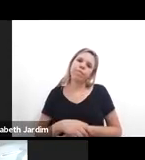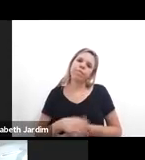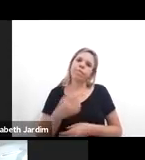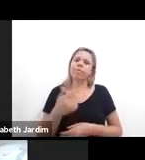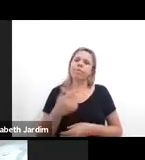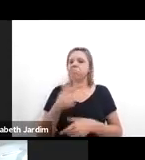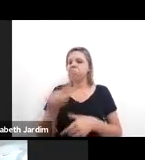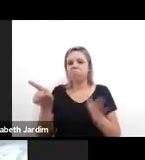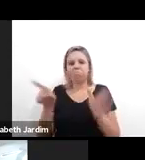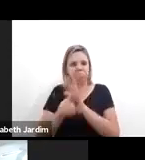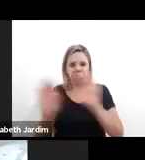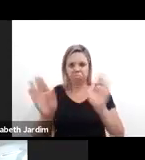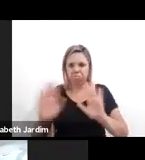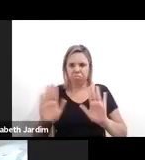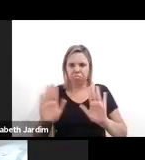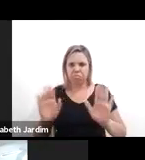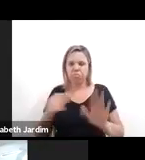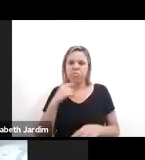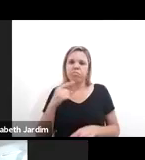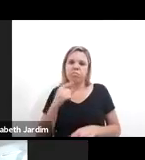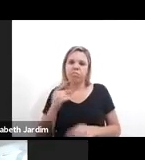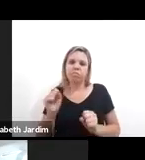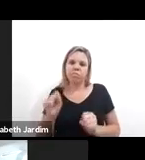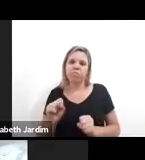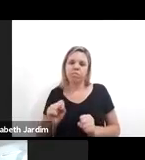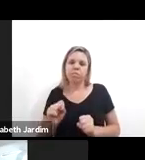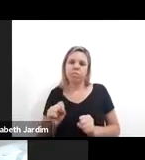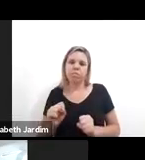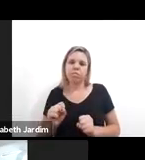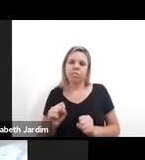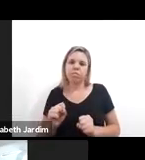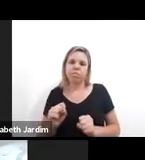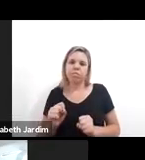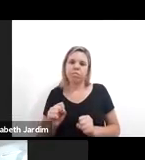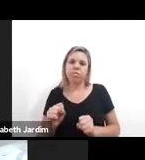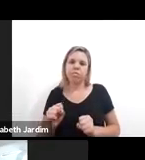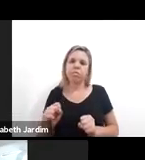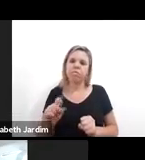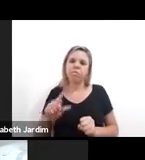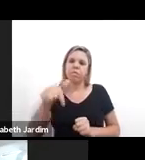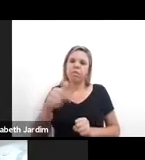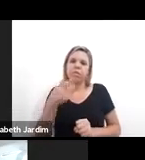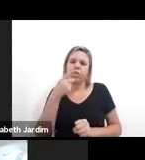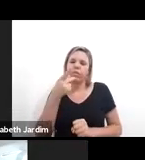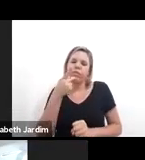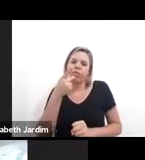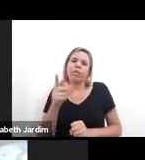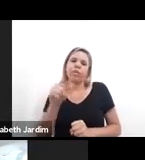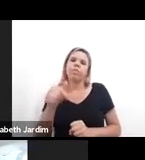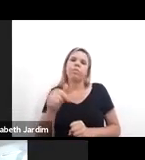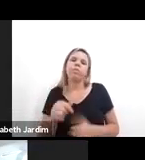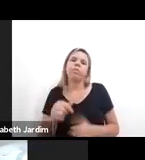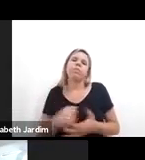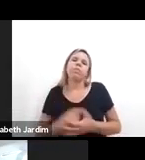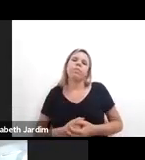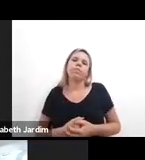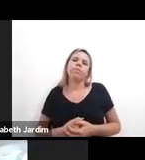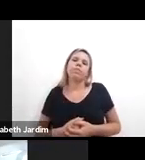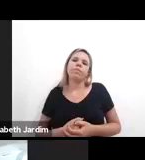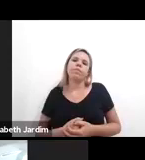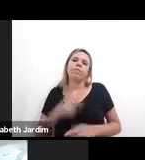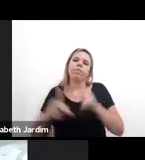nenhuma pergunta. Se alguém tiver alguma pergunta, pode colocar ali no chat. Mas o pessoal